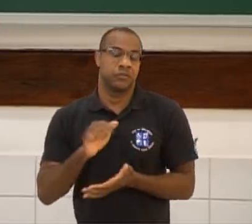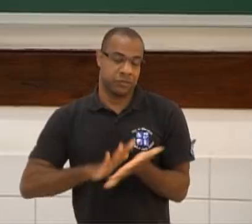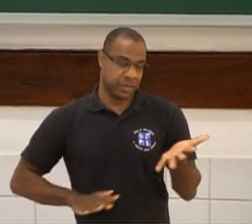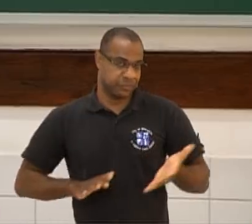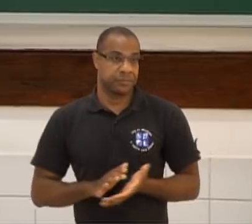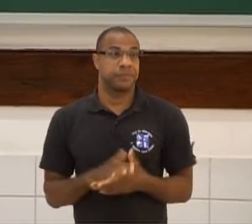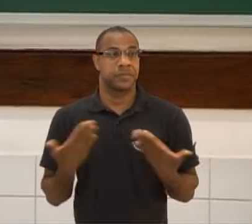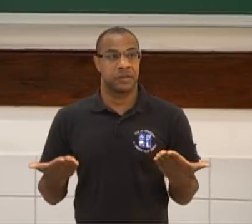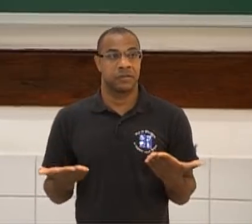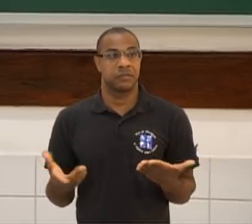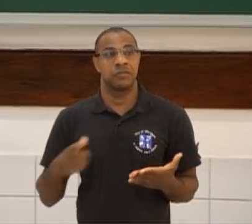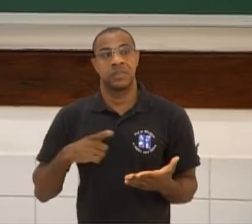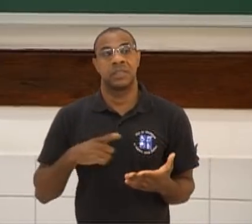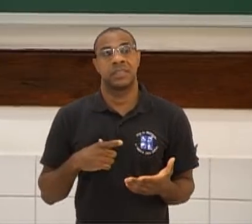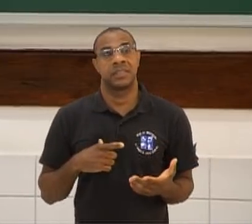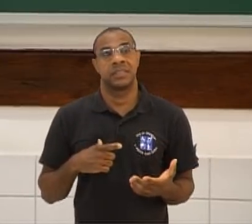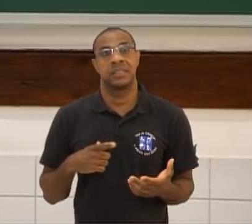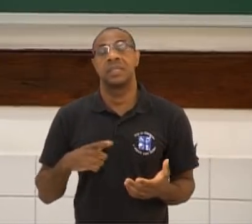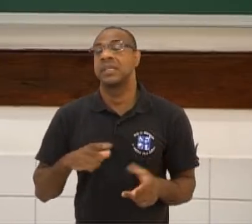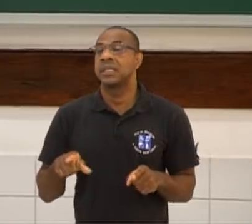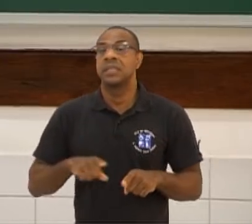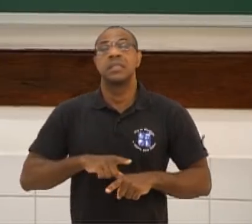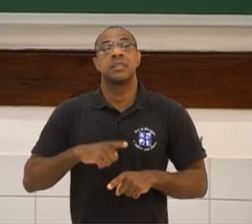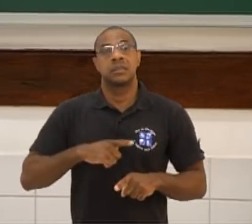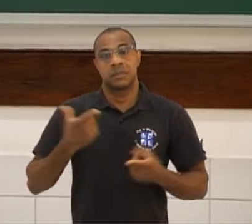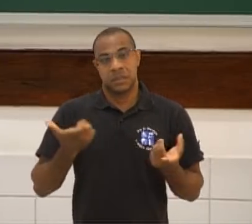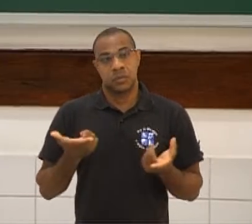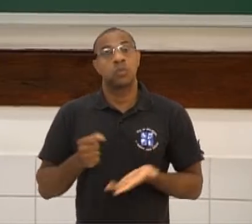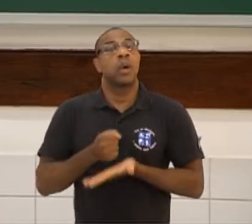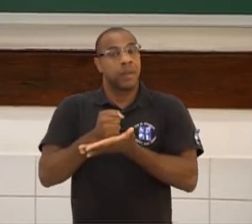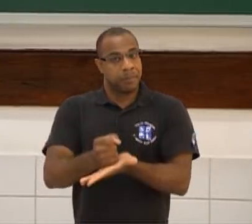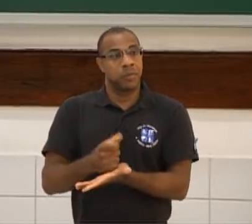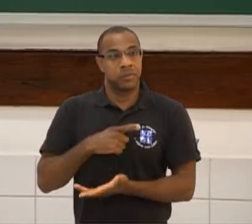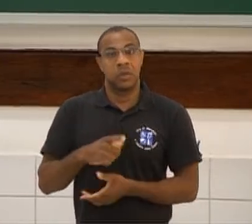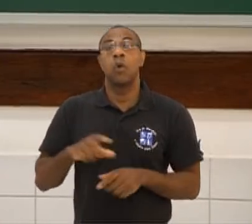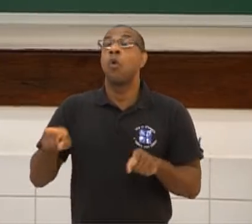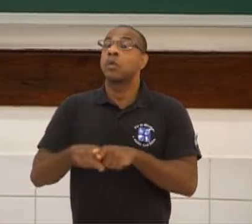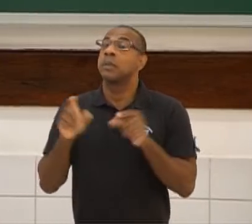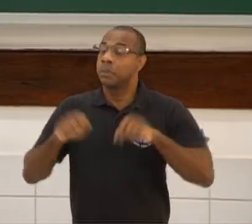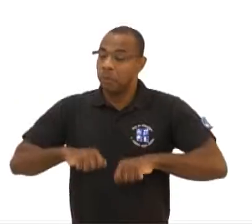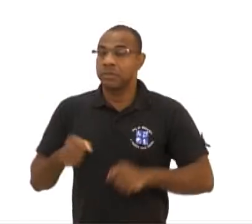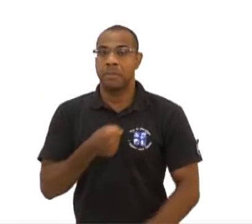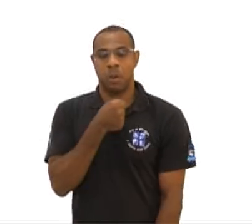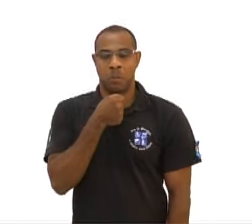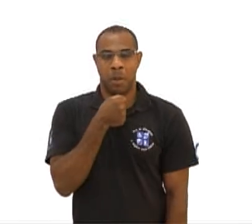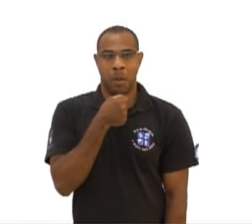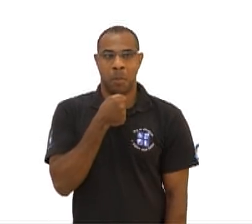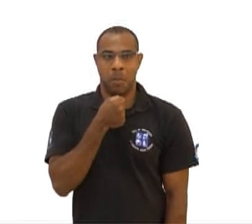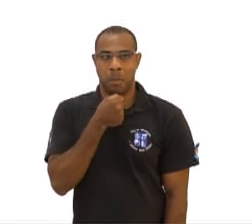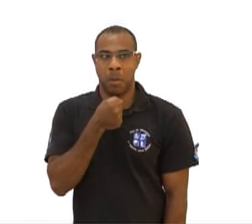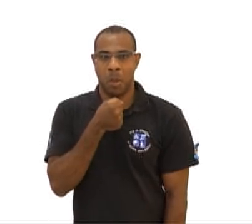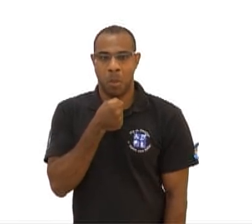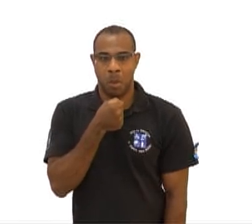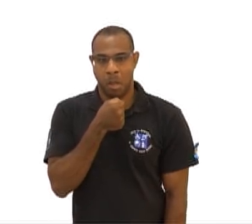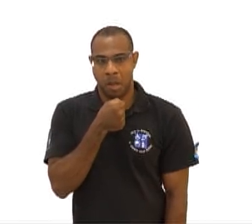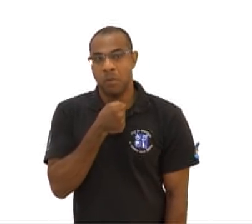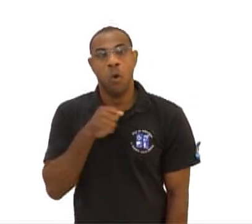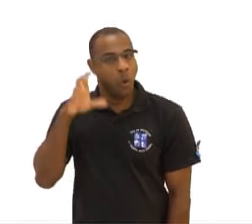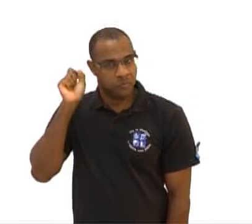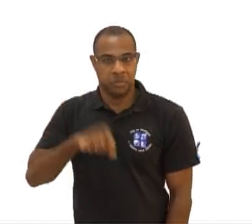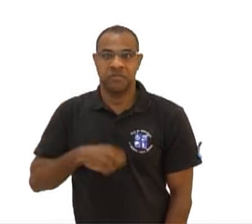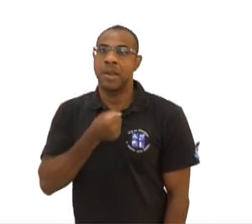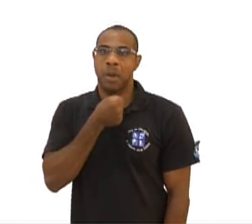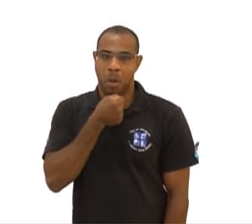atividade. Então, você tem toda uma situação. Ou você mesmo pode fazer um áudio, né? Usando um áudio, digamos assim,